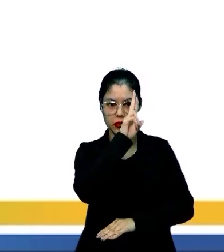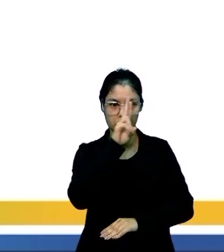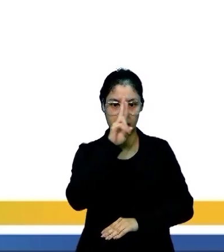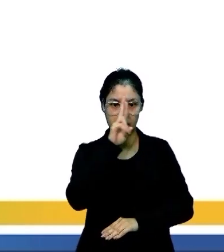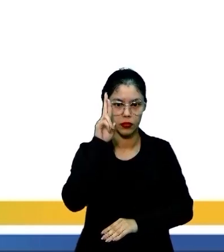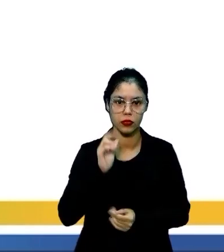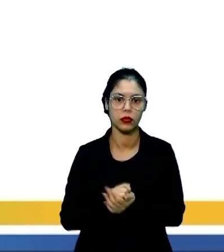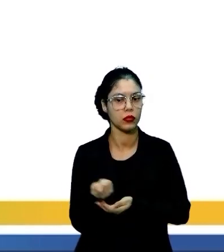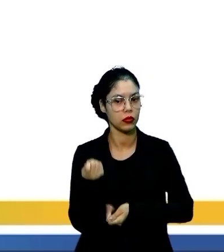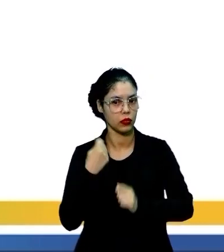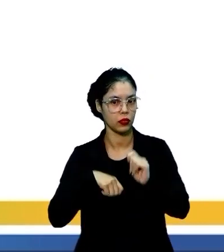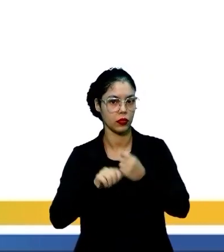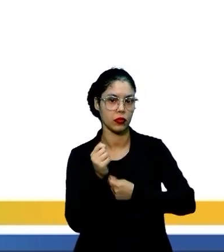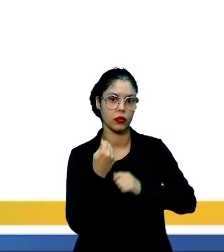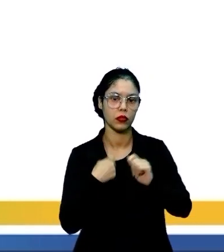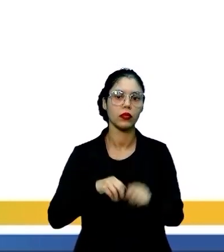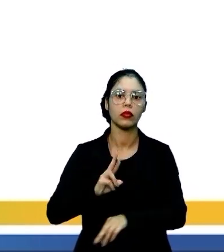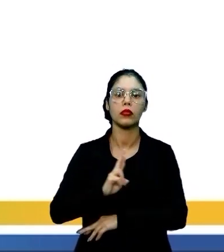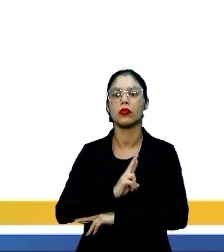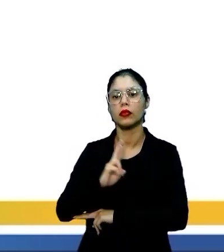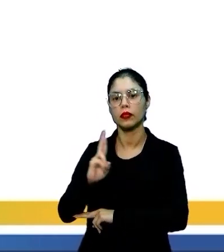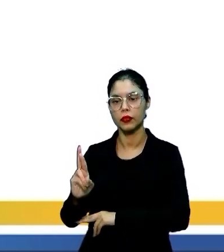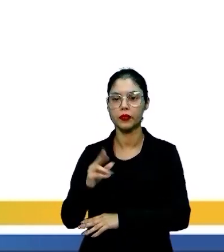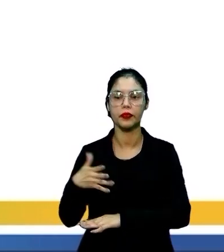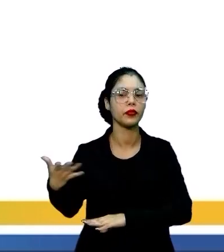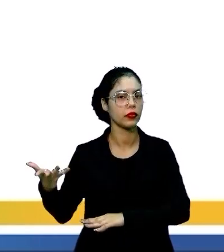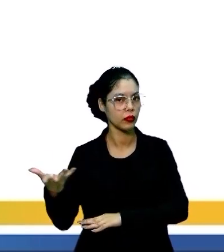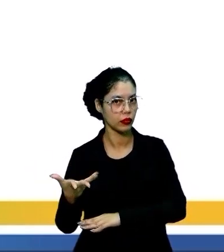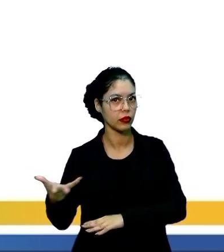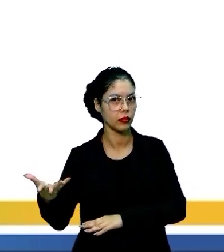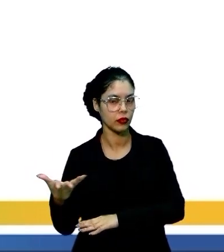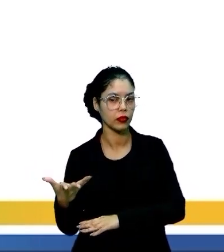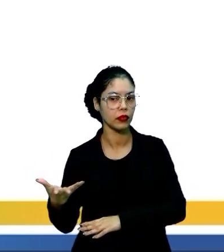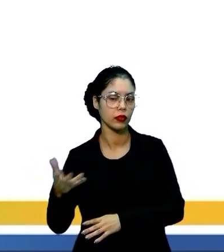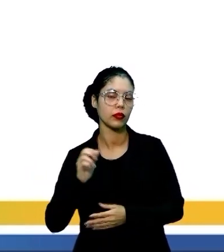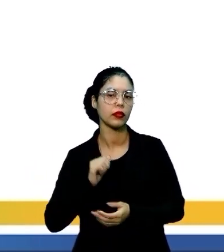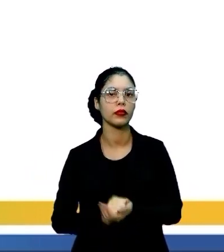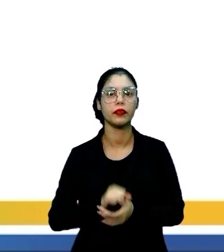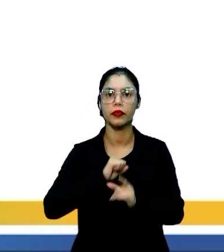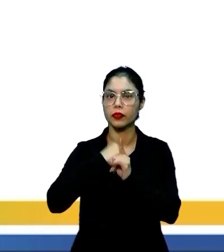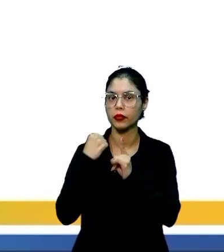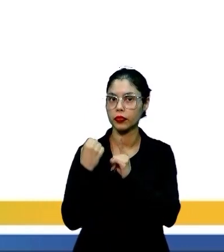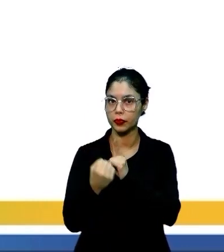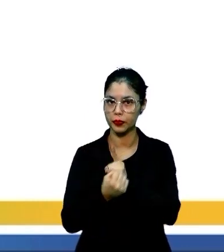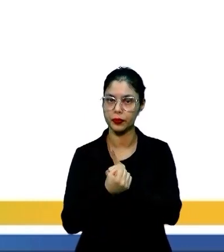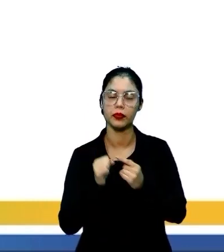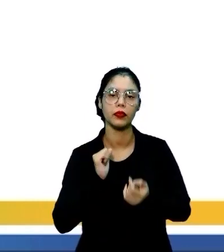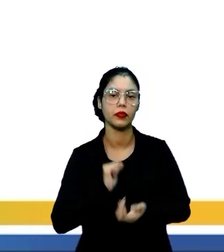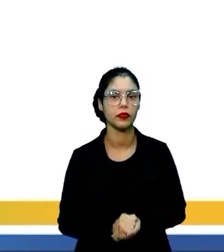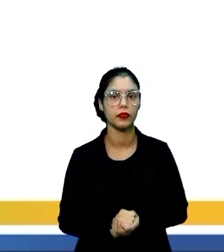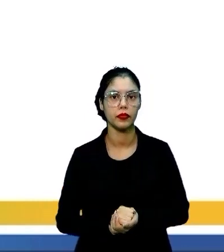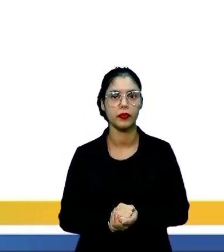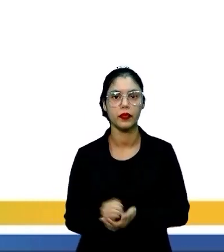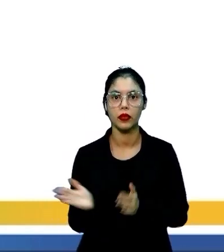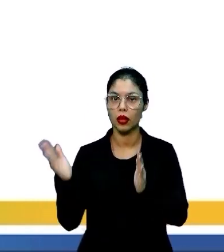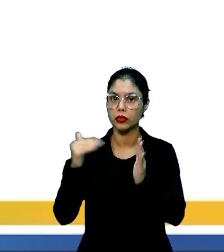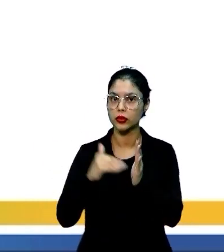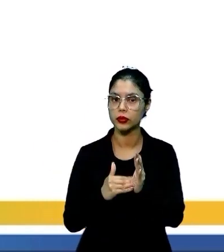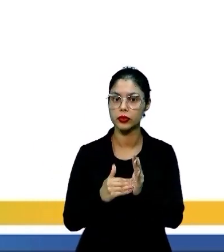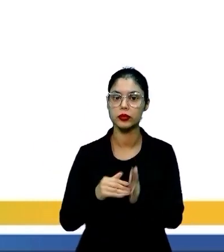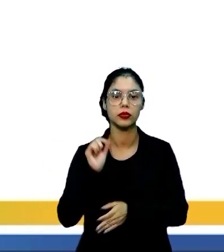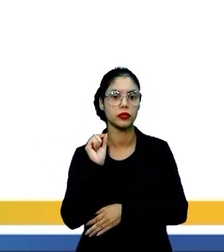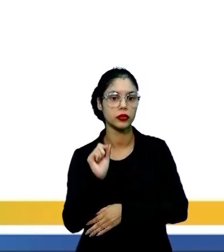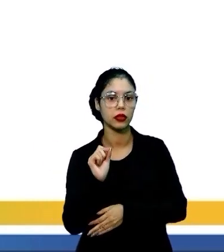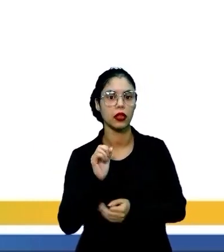C, história, economia e religião eram as bases da sociologia até que esta